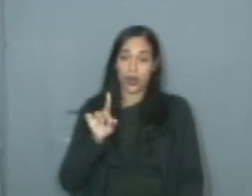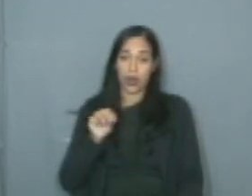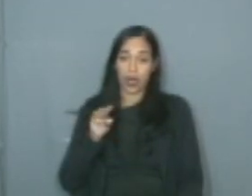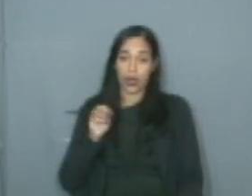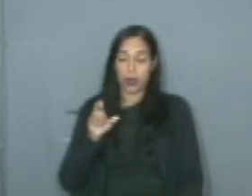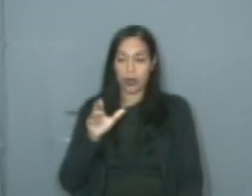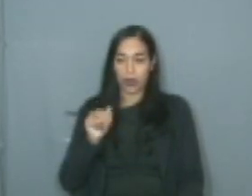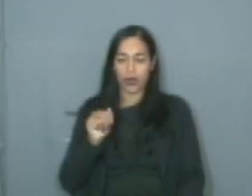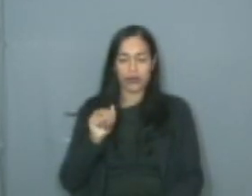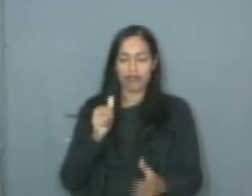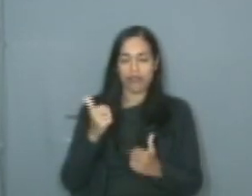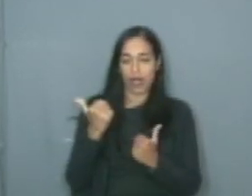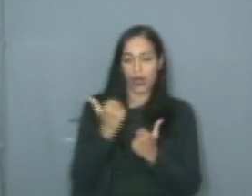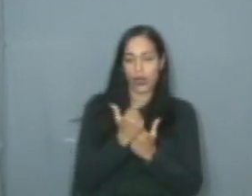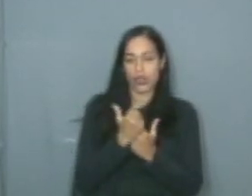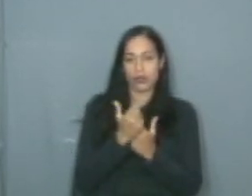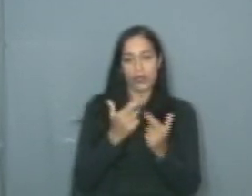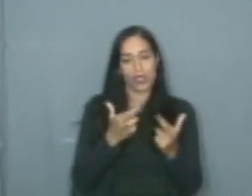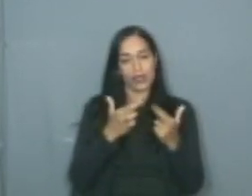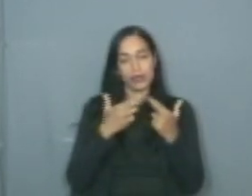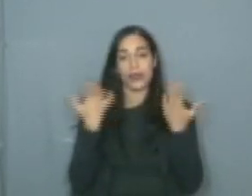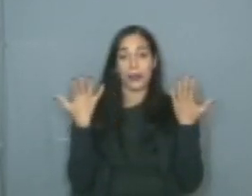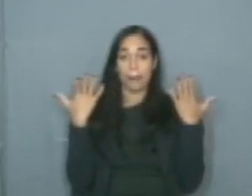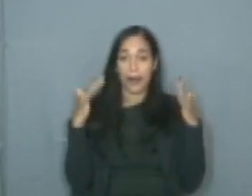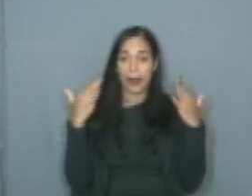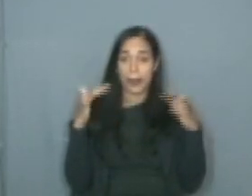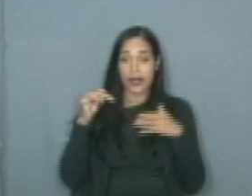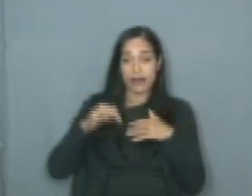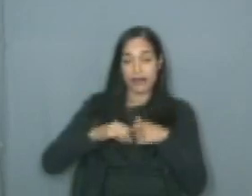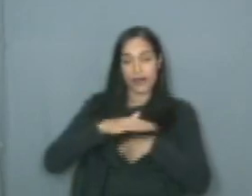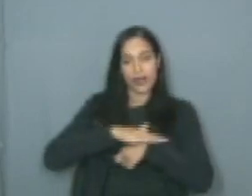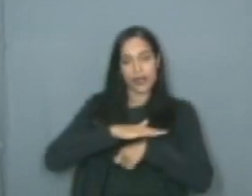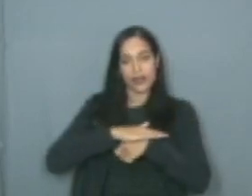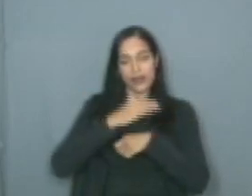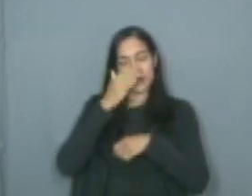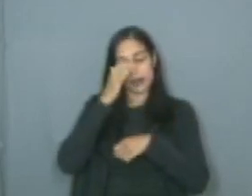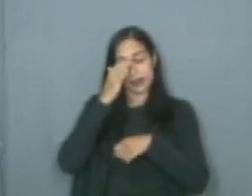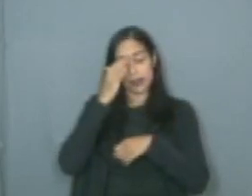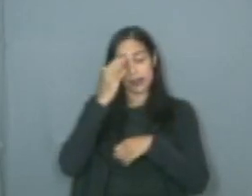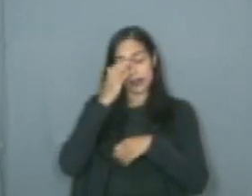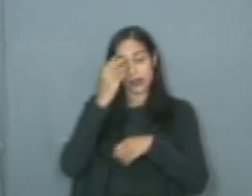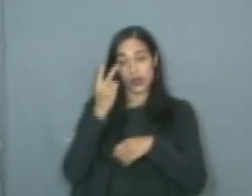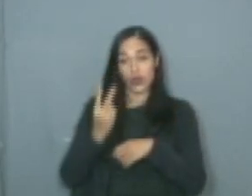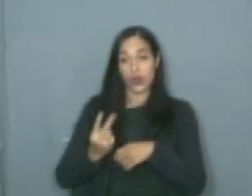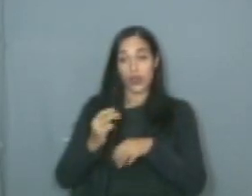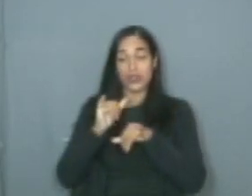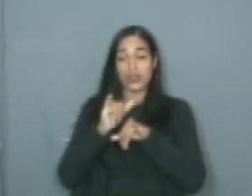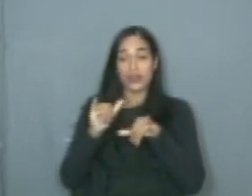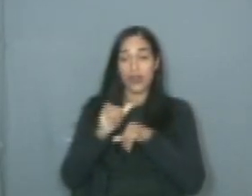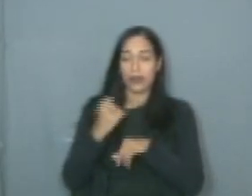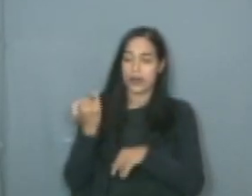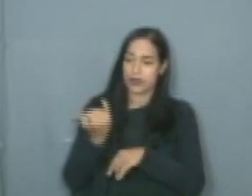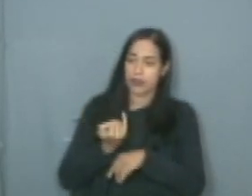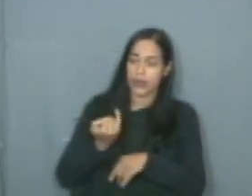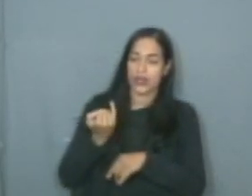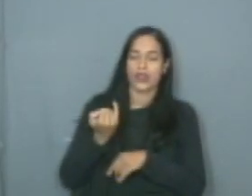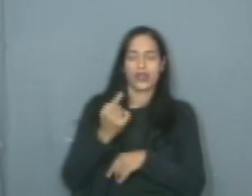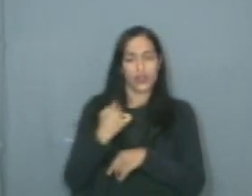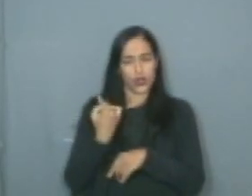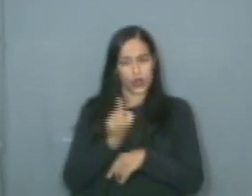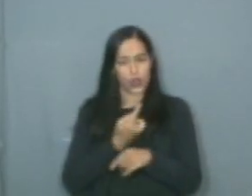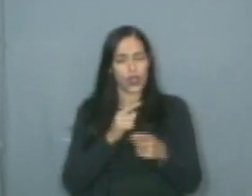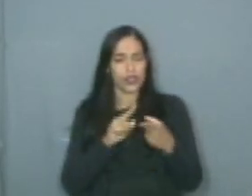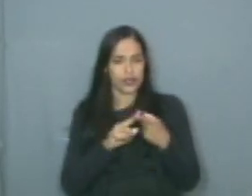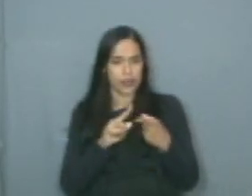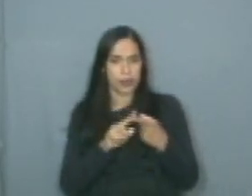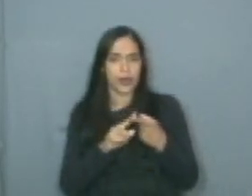de Vossa Excelência, parabenizá-lo desde já, mas assim, trazer duas informações importantes. Nós também recebemos